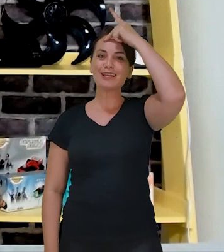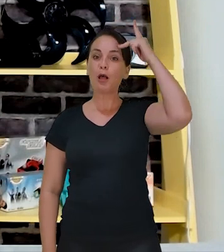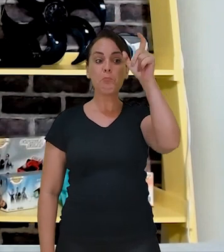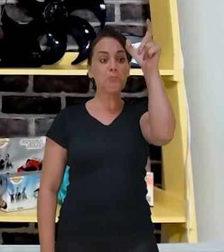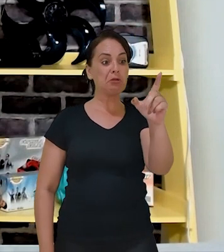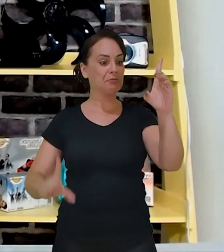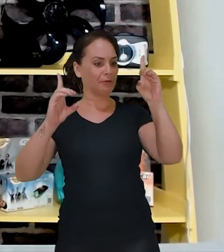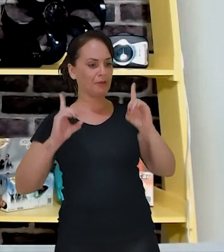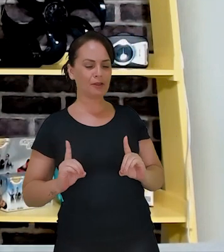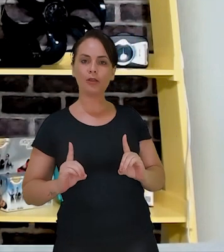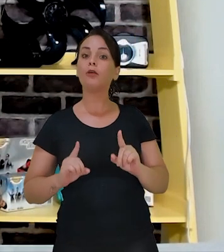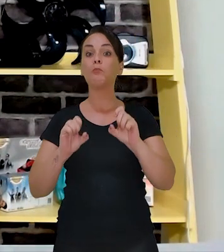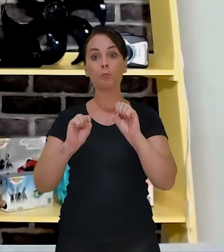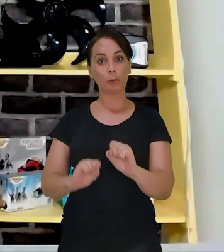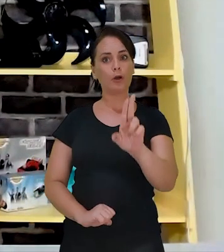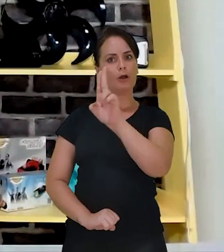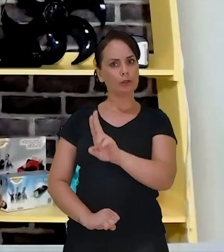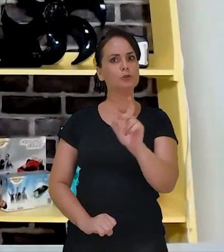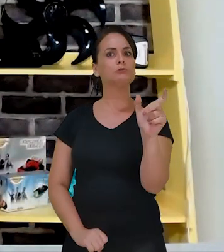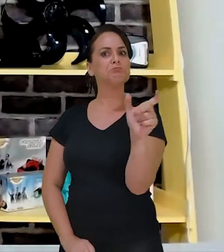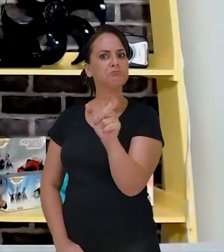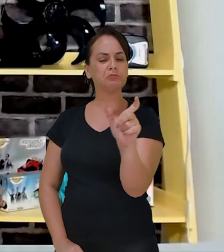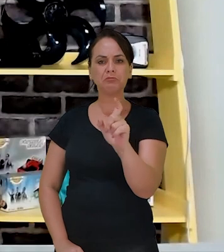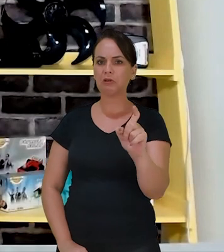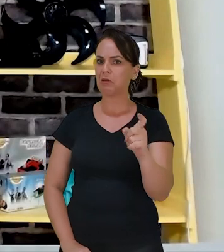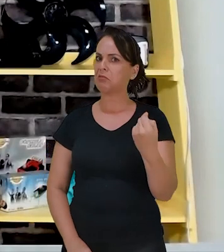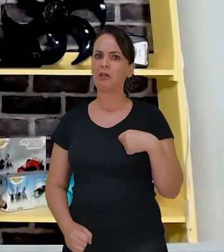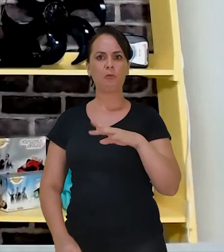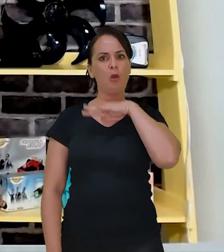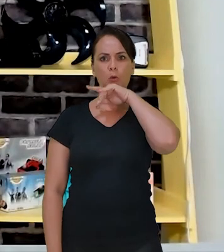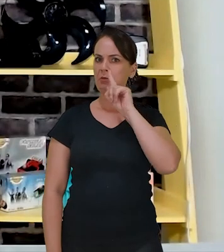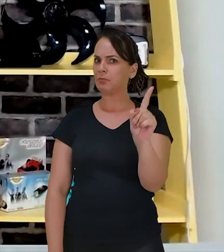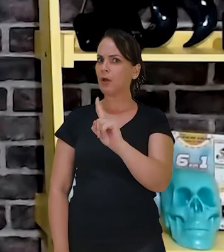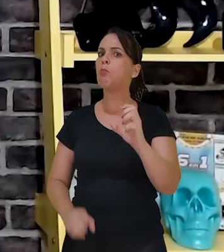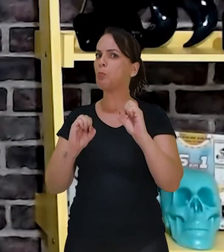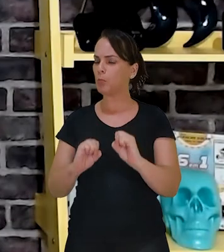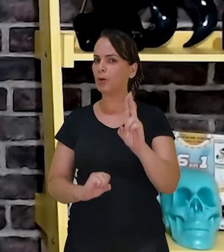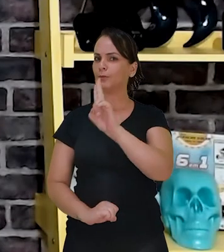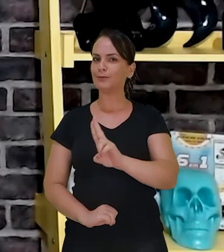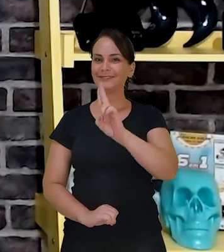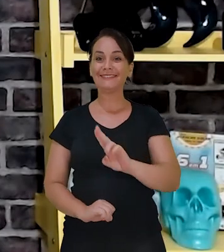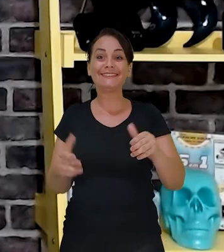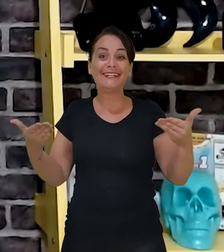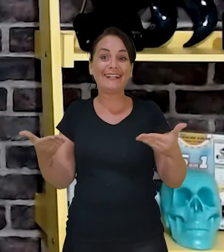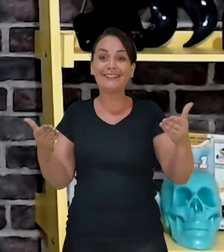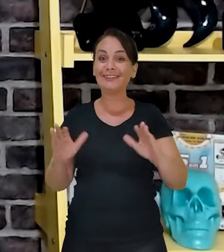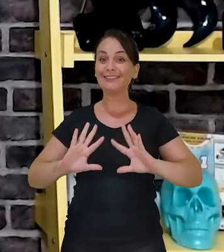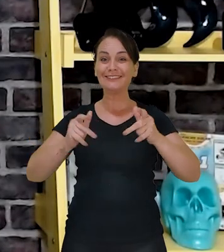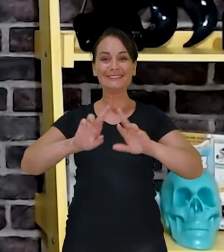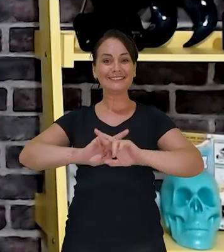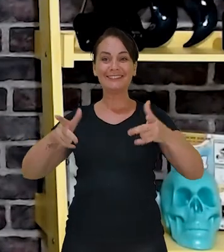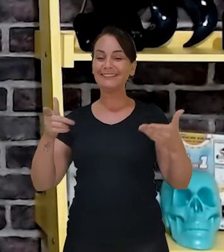deficiência. E você pode usar esse termo e não vai ser pejorativo, fique tranquilo. E já que está tudo diferente no programa